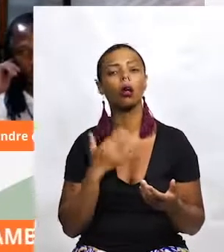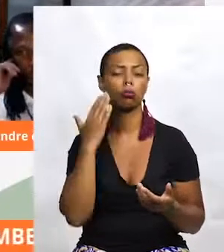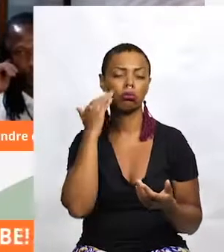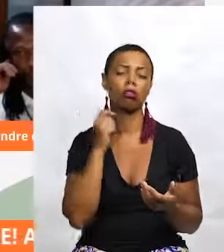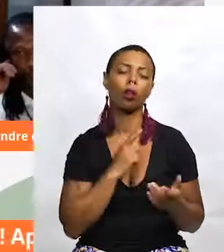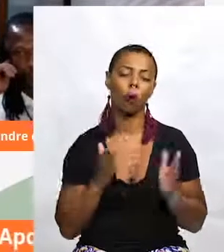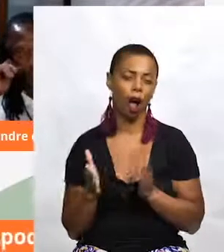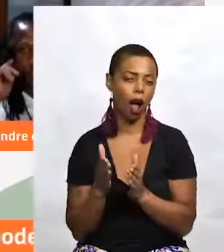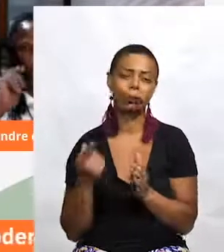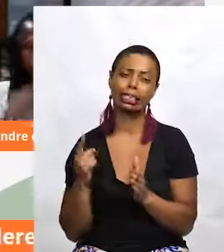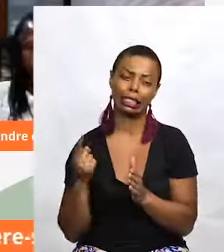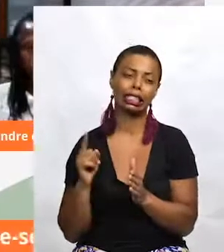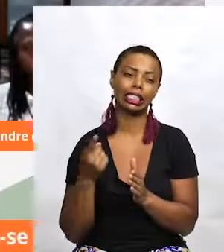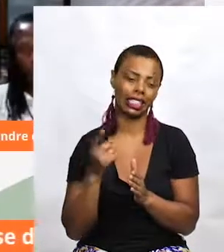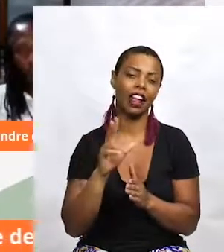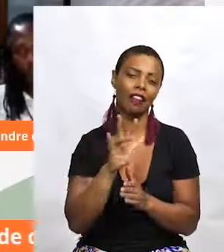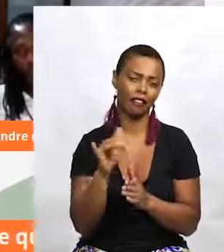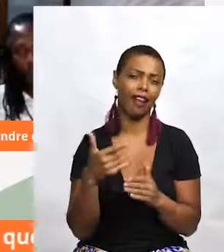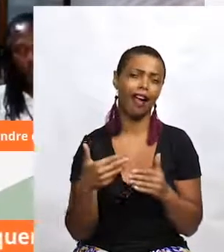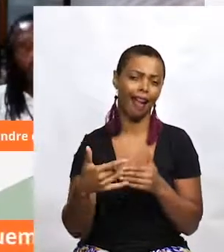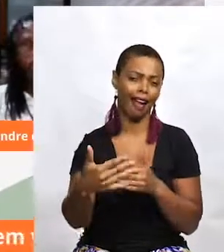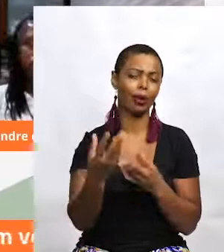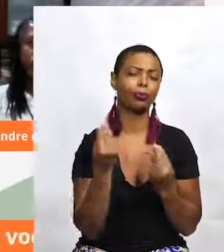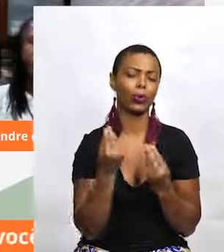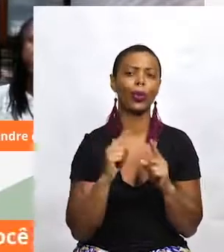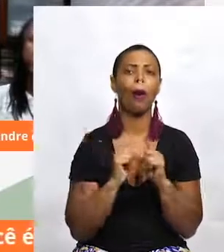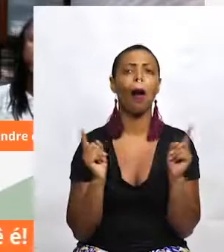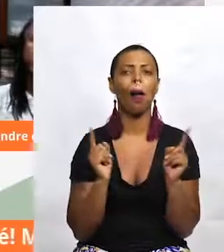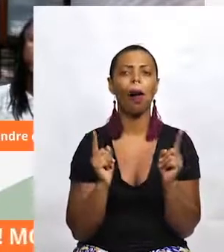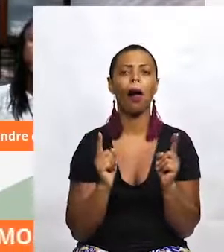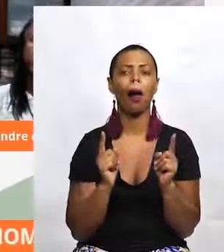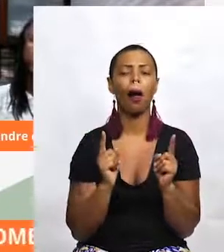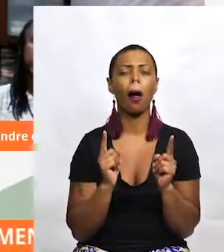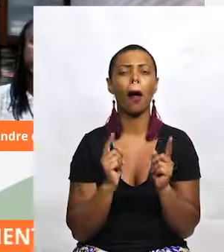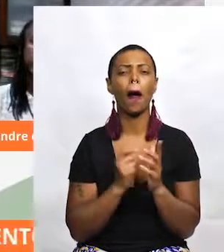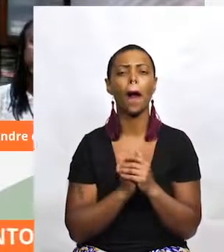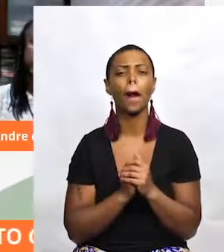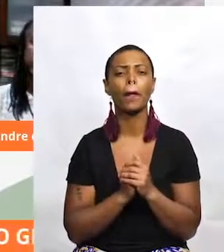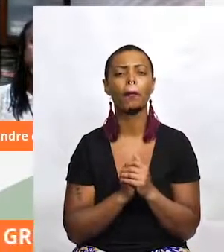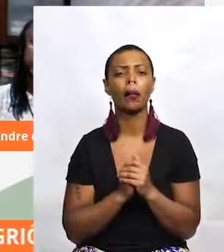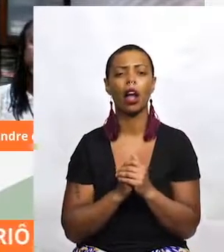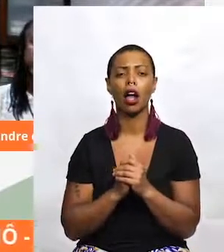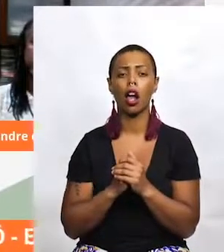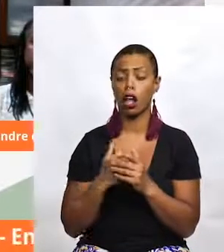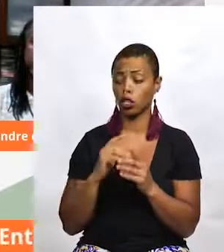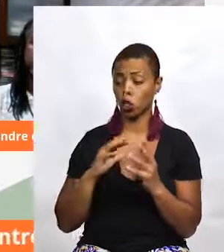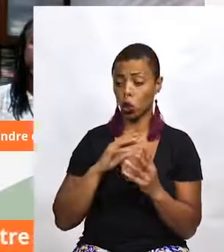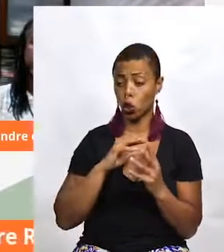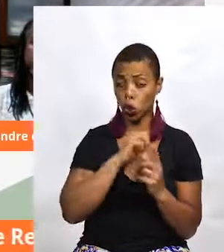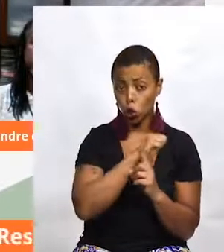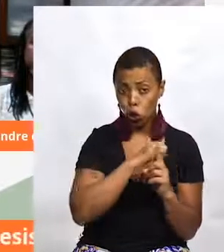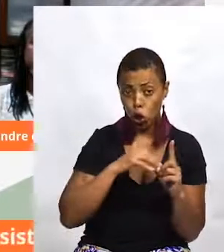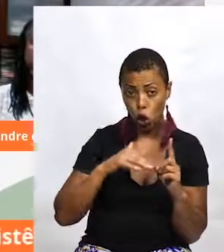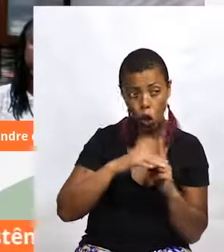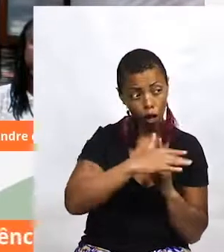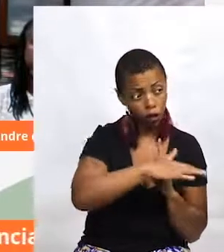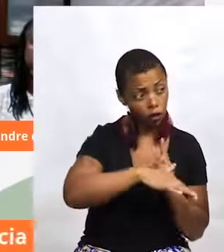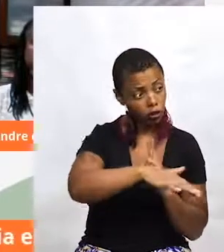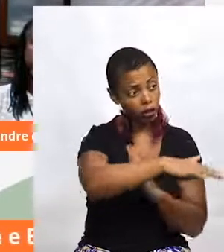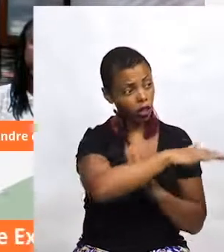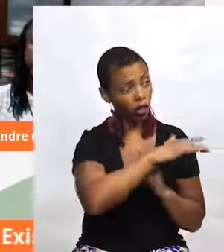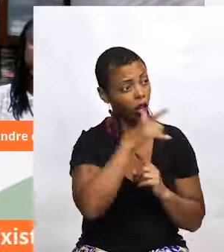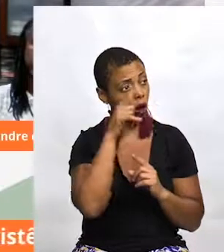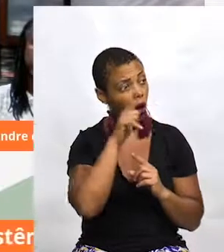gente trilhar, mas o que a gente tem, que a gente tem feito isso, e hoje a sociedade, pelo menos a sociedade ao nosso redor, mais